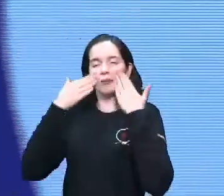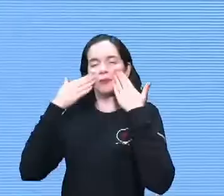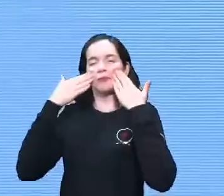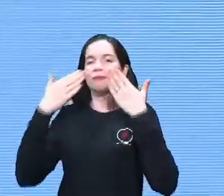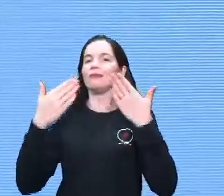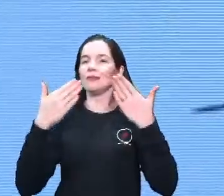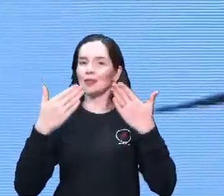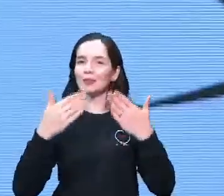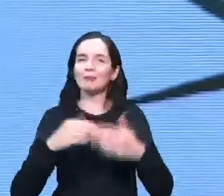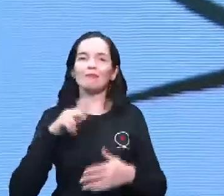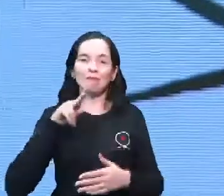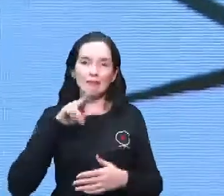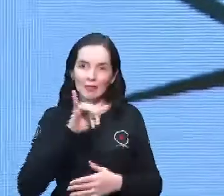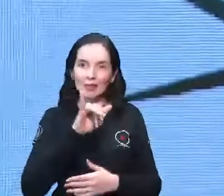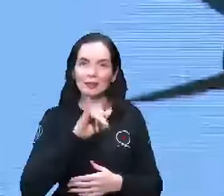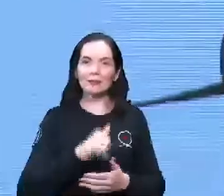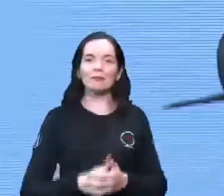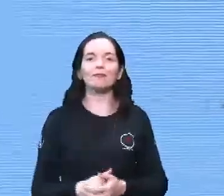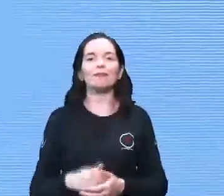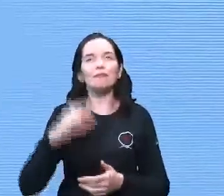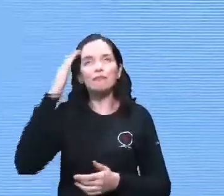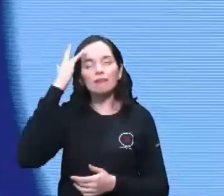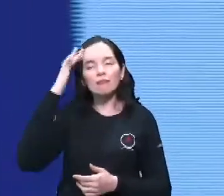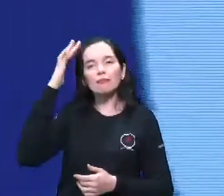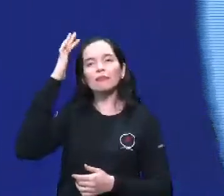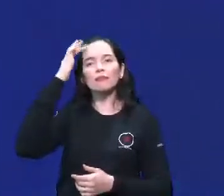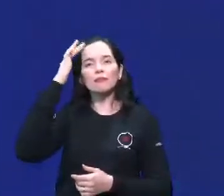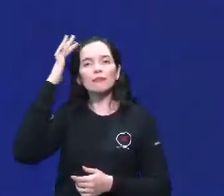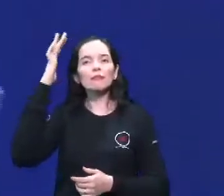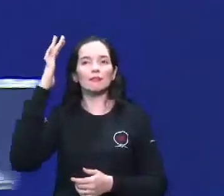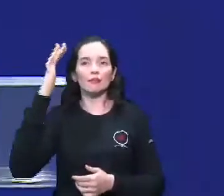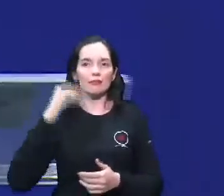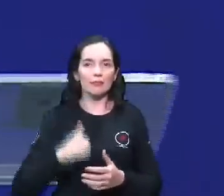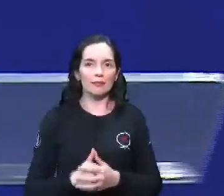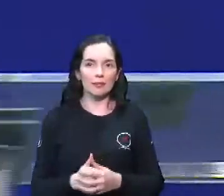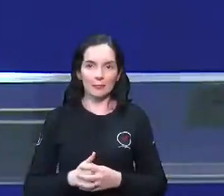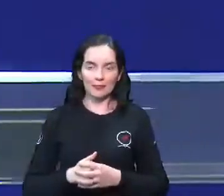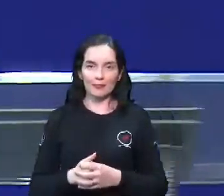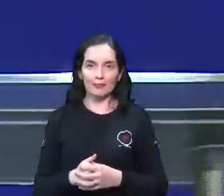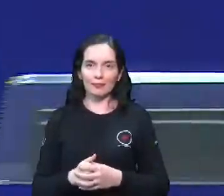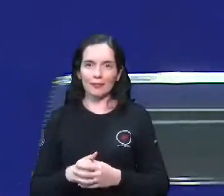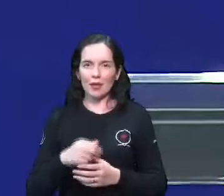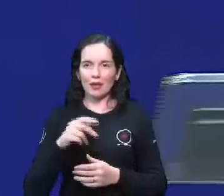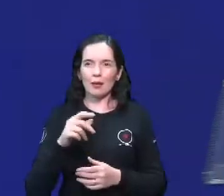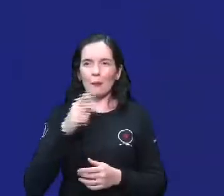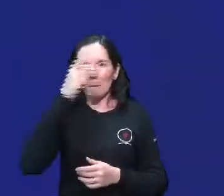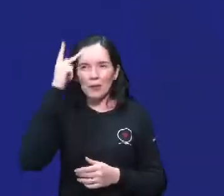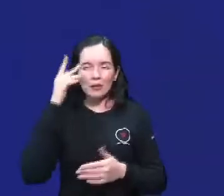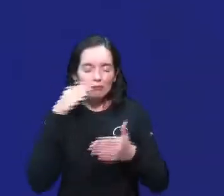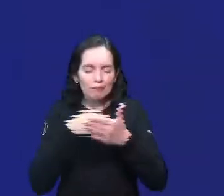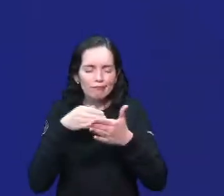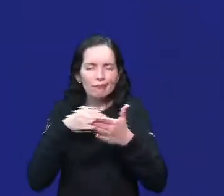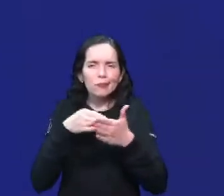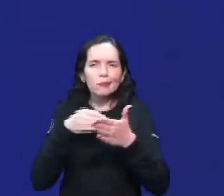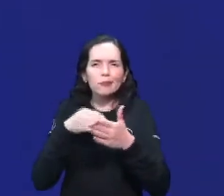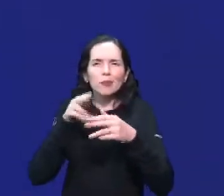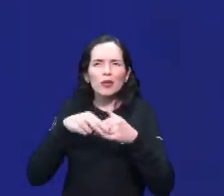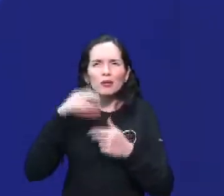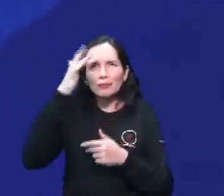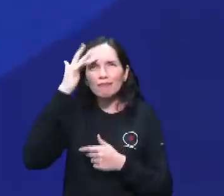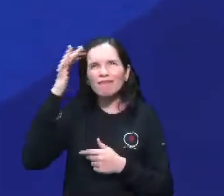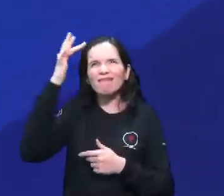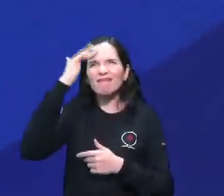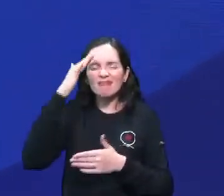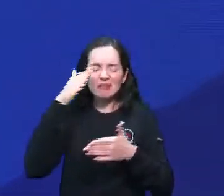lado de fora. Pensamentos. Ou seja, muita gente é travada por causa dos pensamentos. Pensamentos